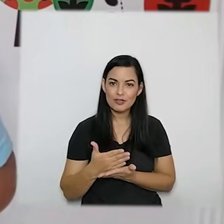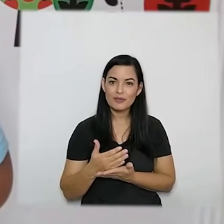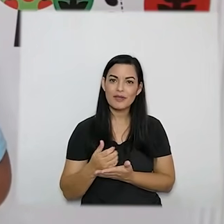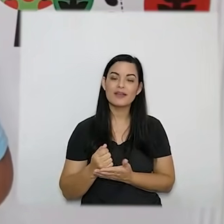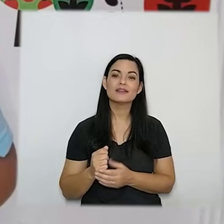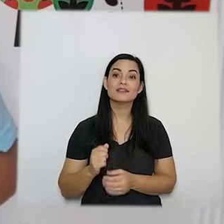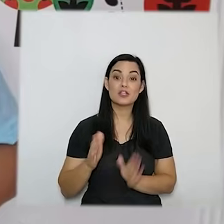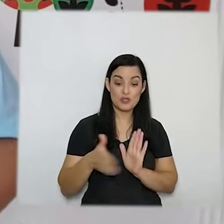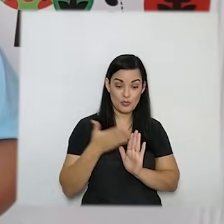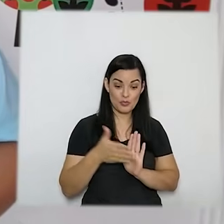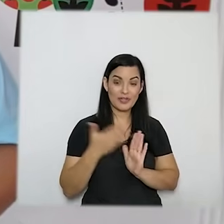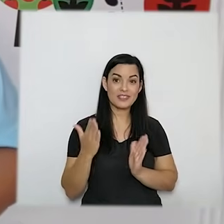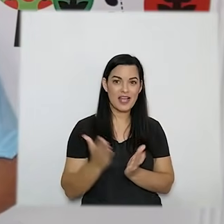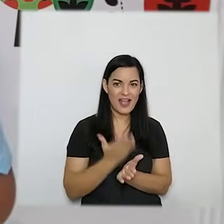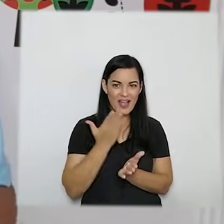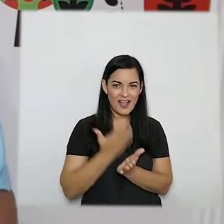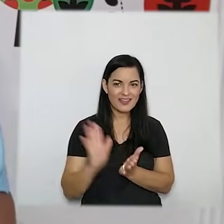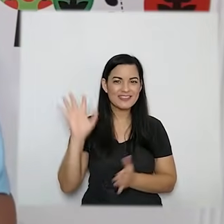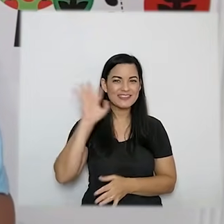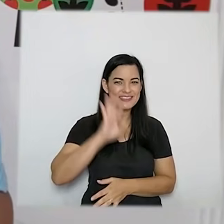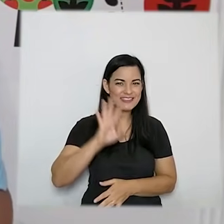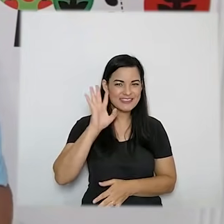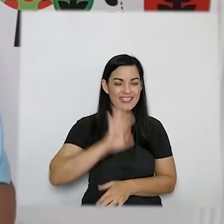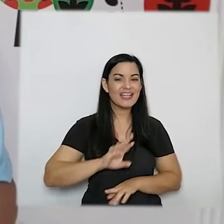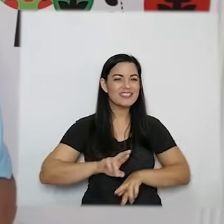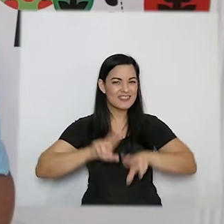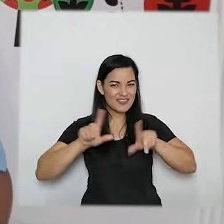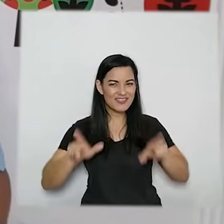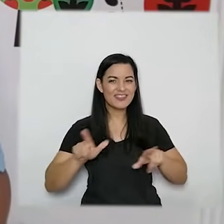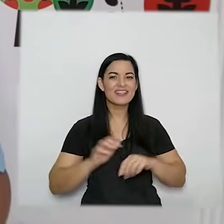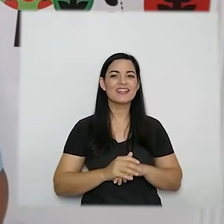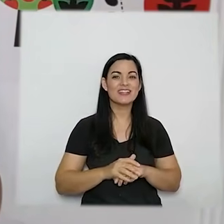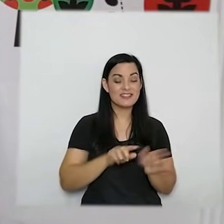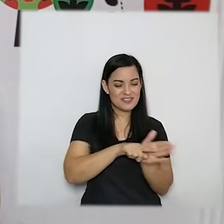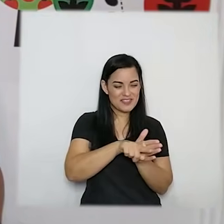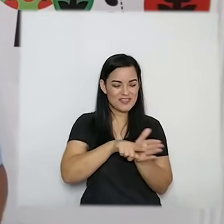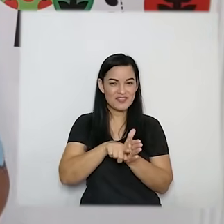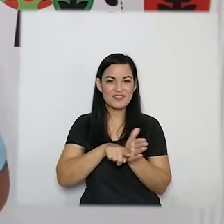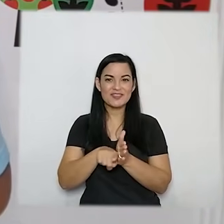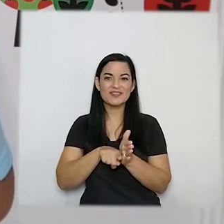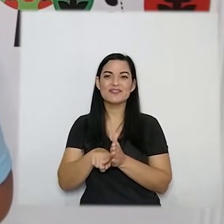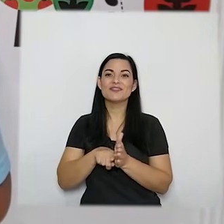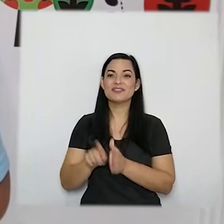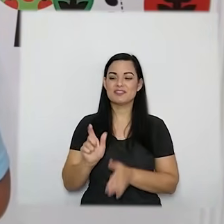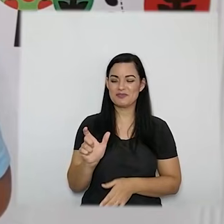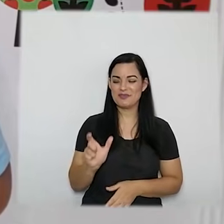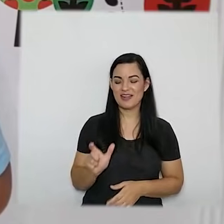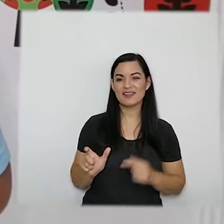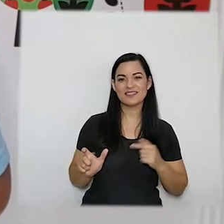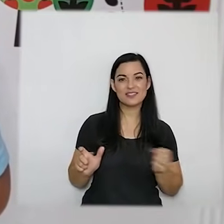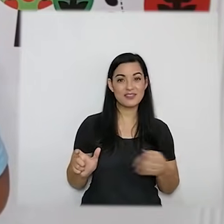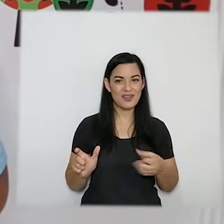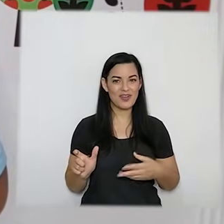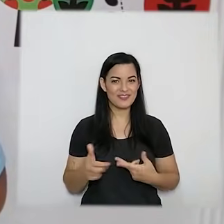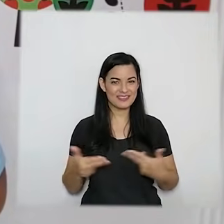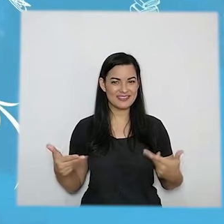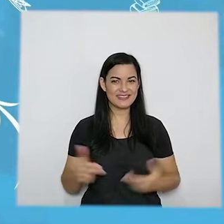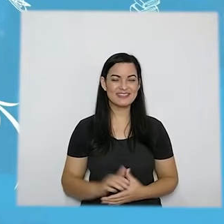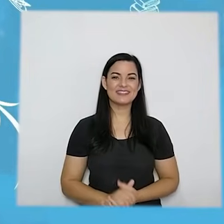com algumas propostas bem diferentes para investigarmos essas palavrinhas